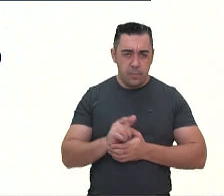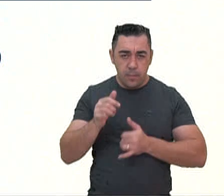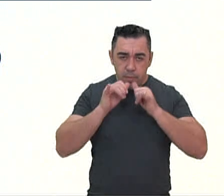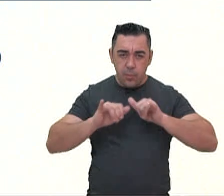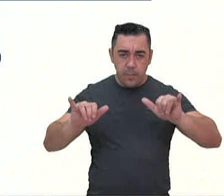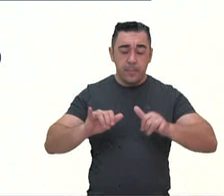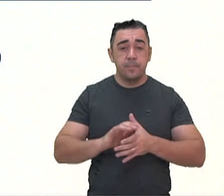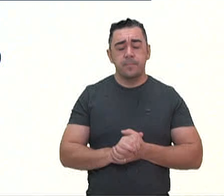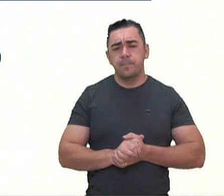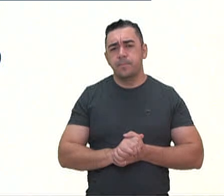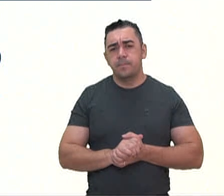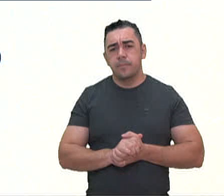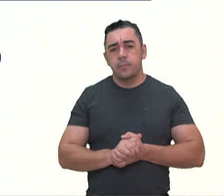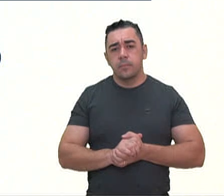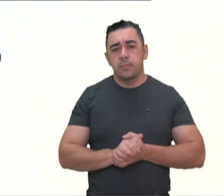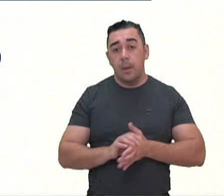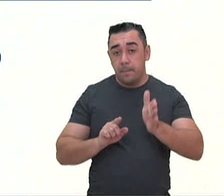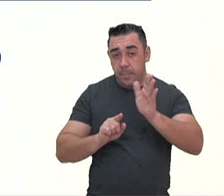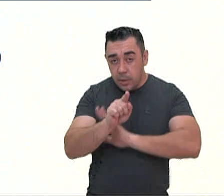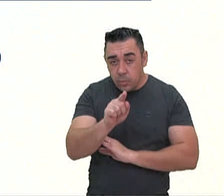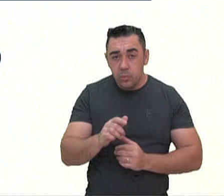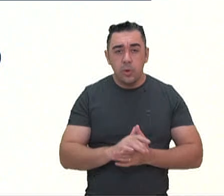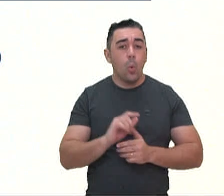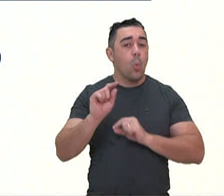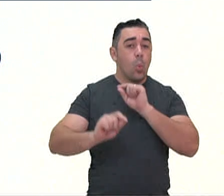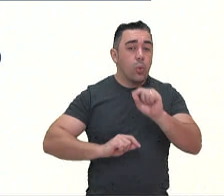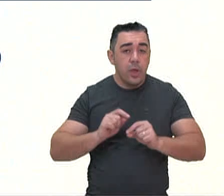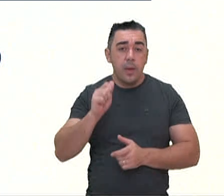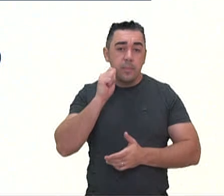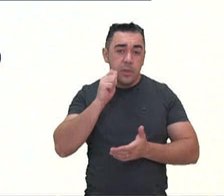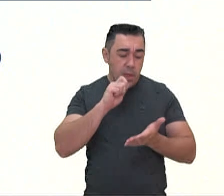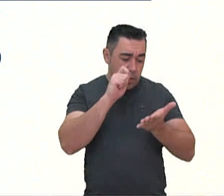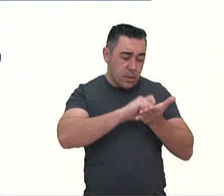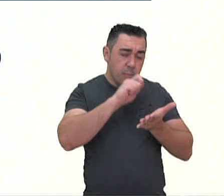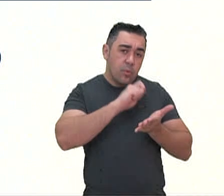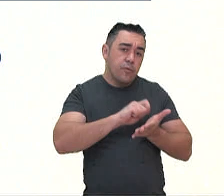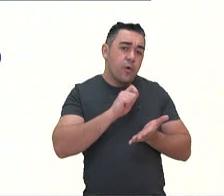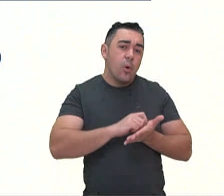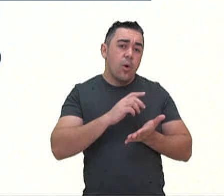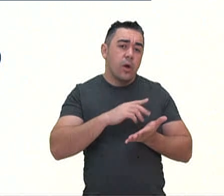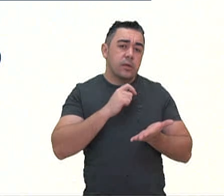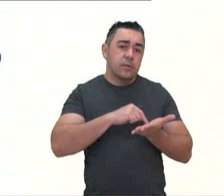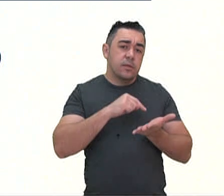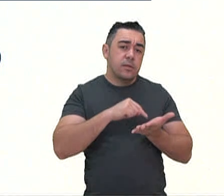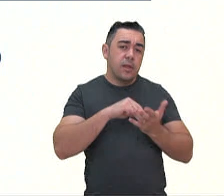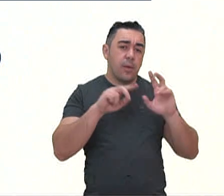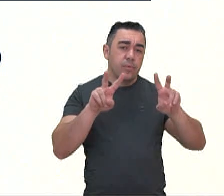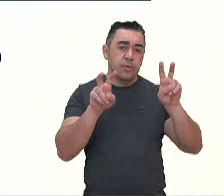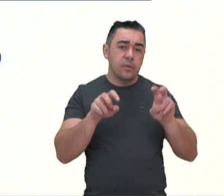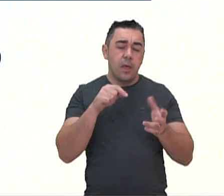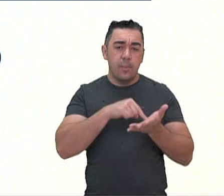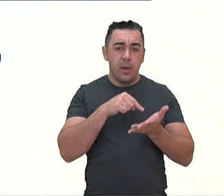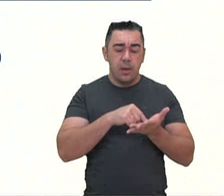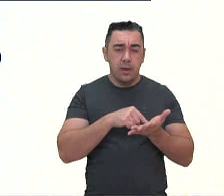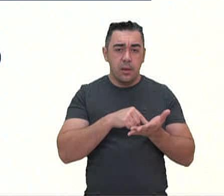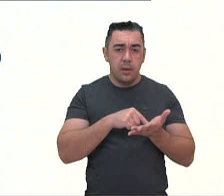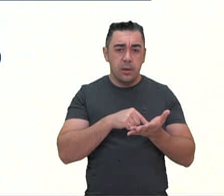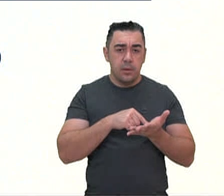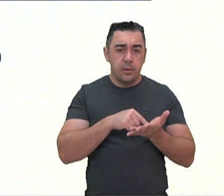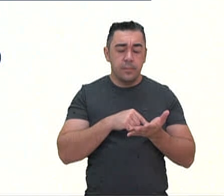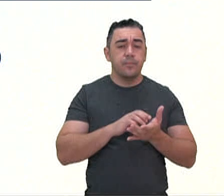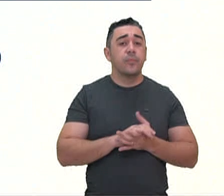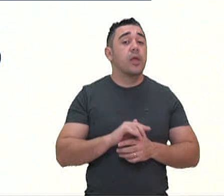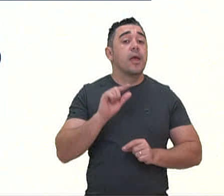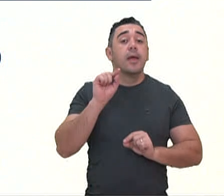Exercício. Que situação motivou o tema desse registro na página do diário?